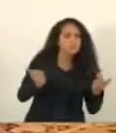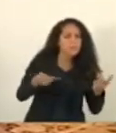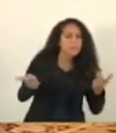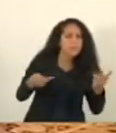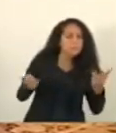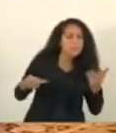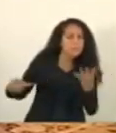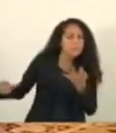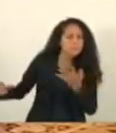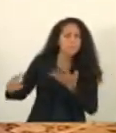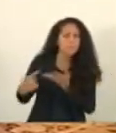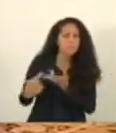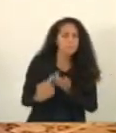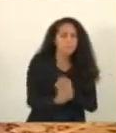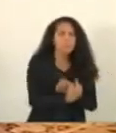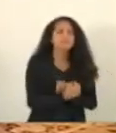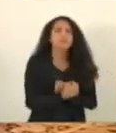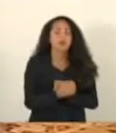importante que,